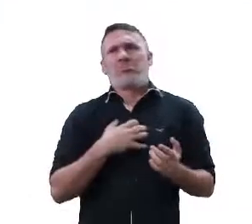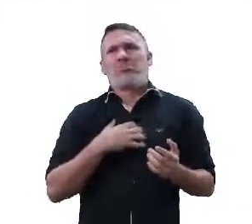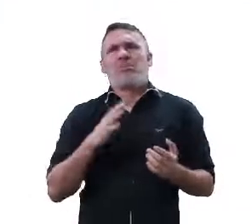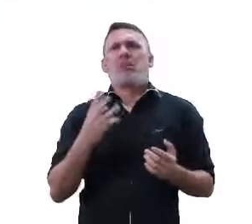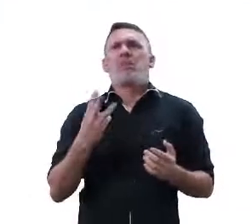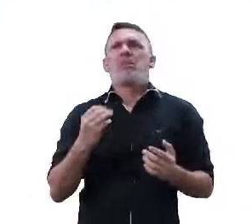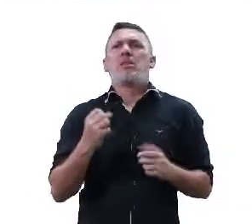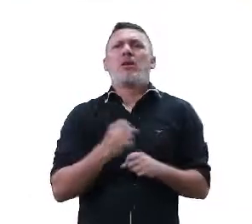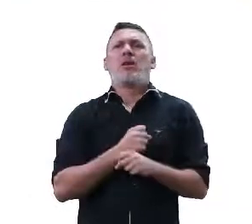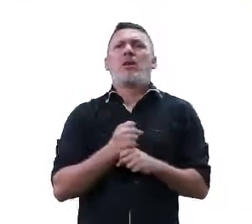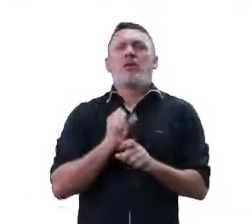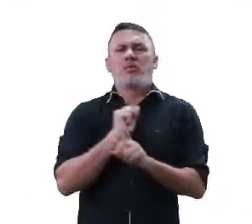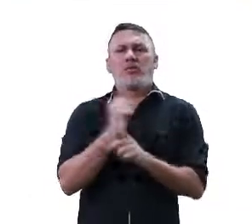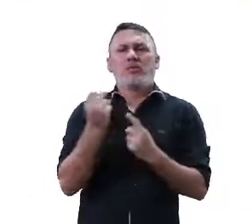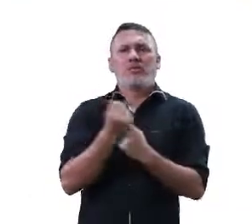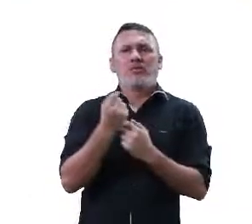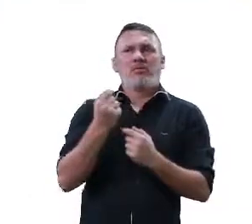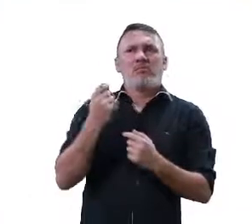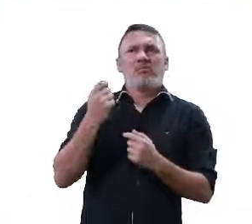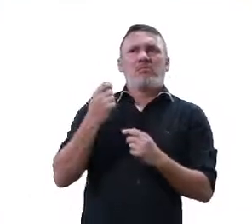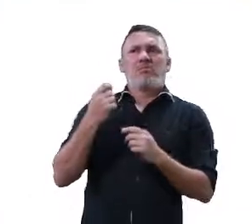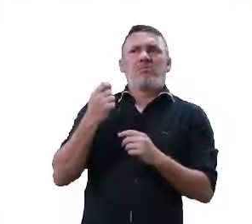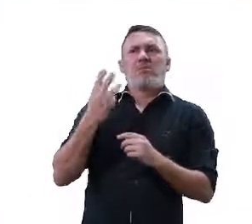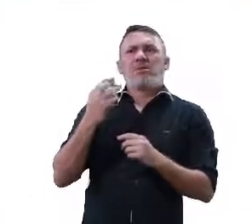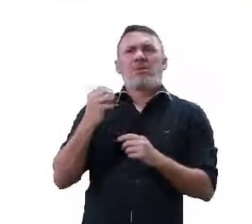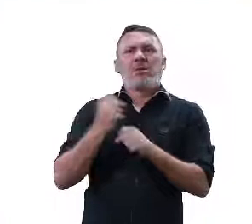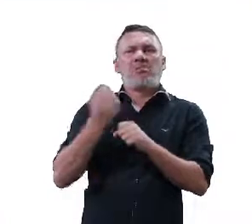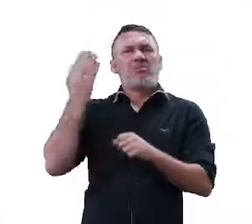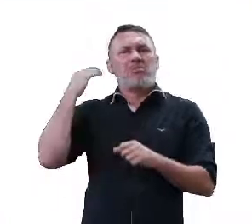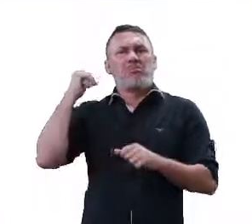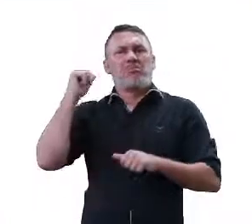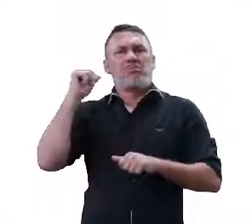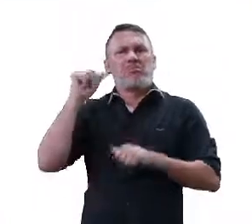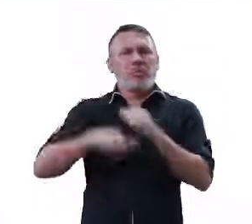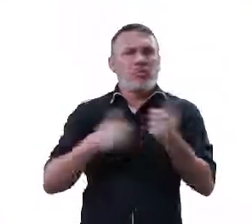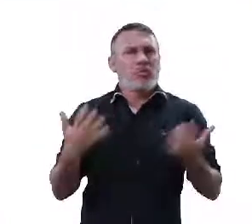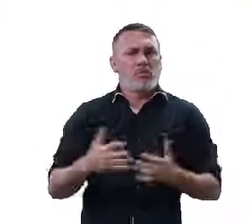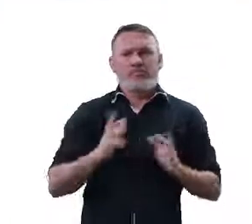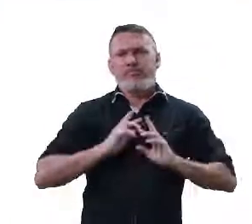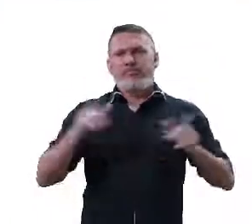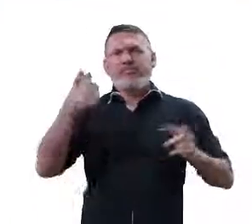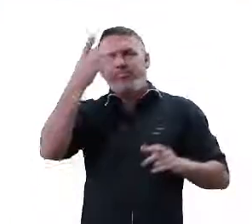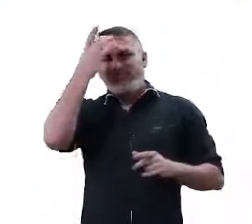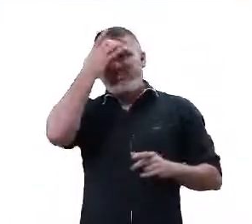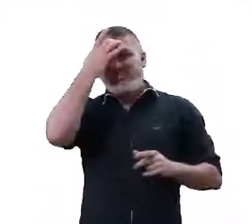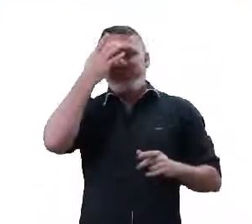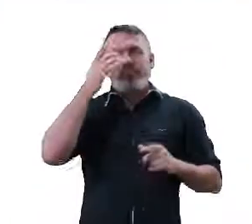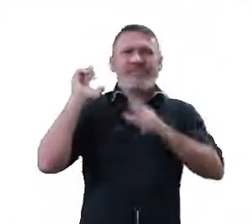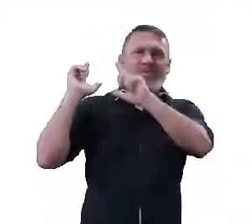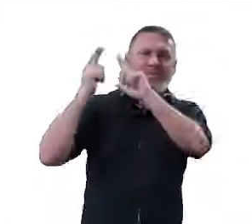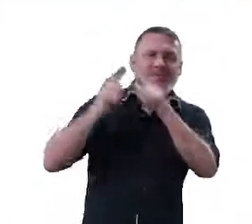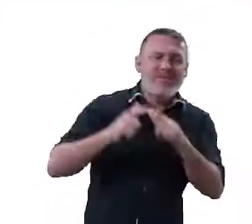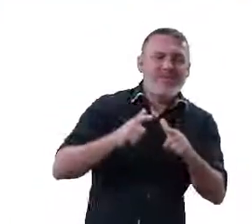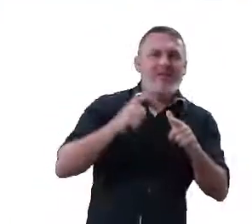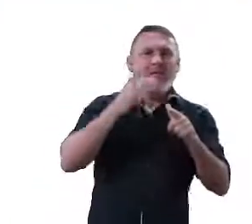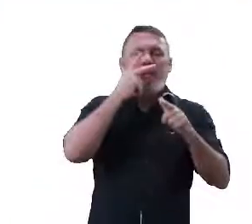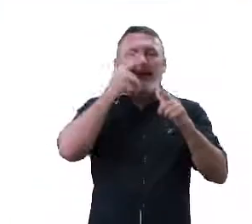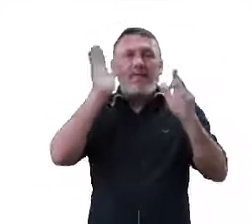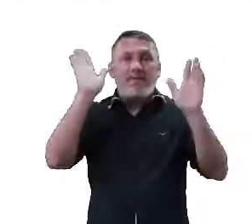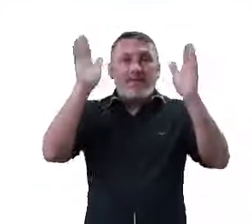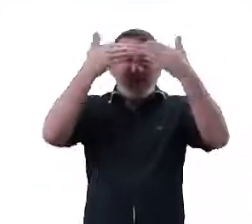20, 30 anos, até menos, 10, 20 anos, né? Mudanças comportamentais que